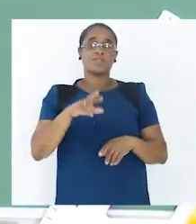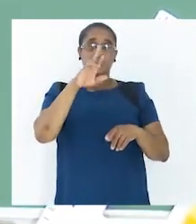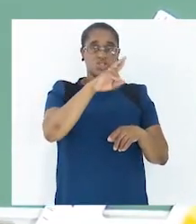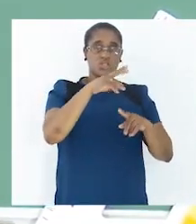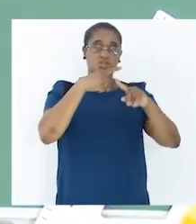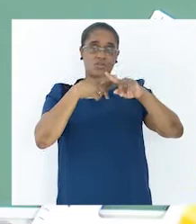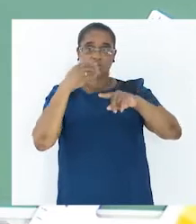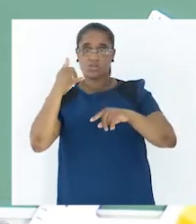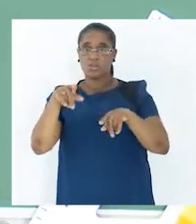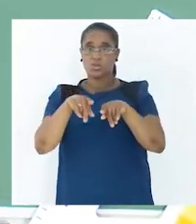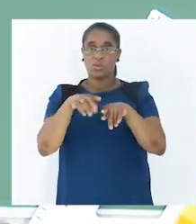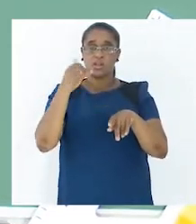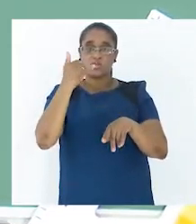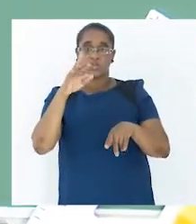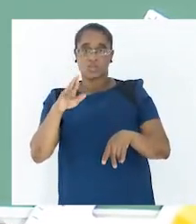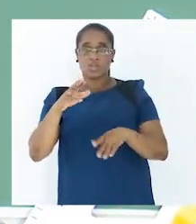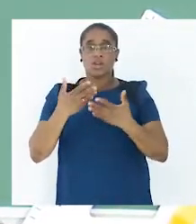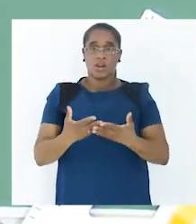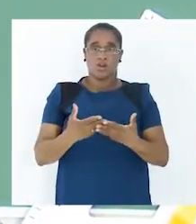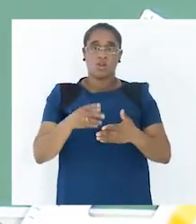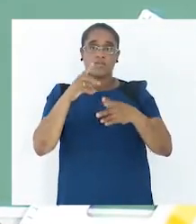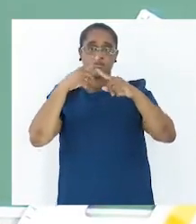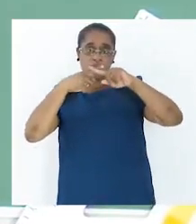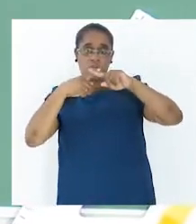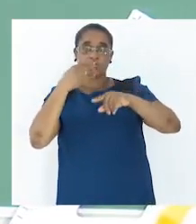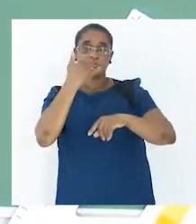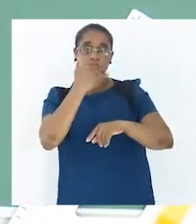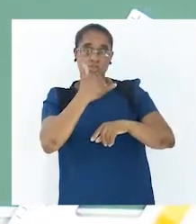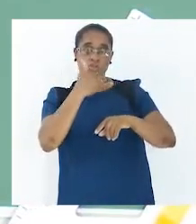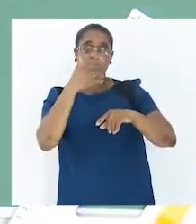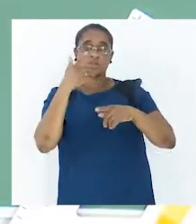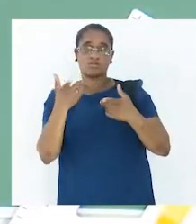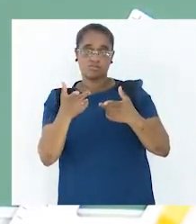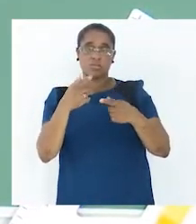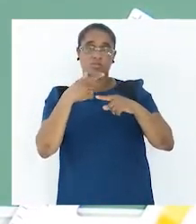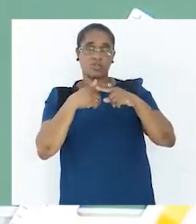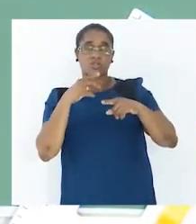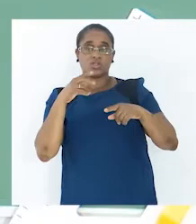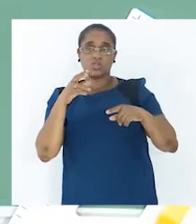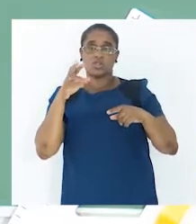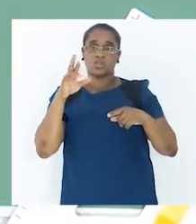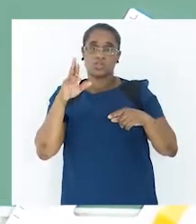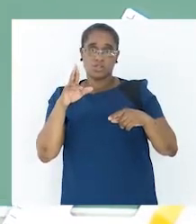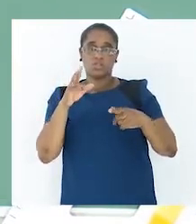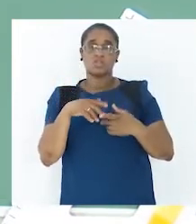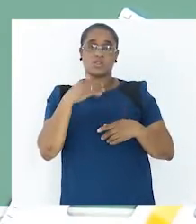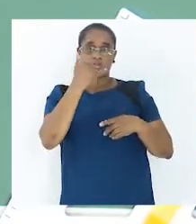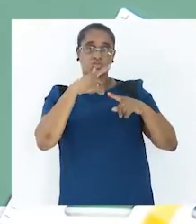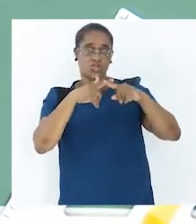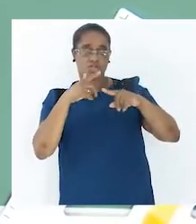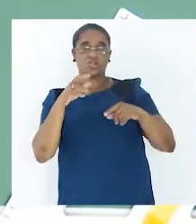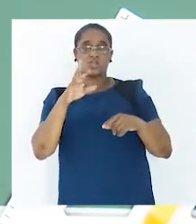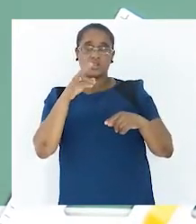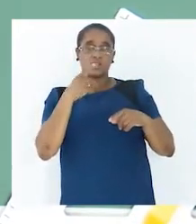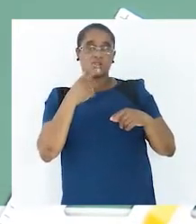2x, agora vamos multiplicar o 2 pelo x, também dá 2x, e o 2 pelo 2,